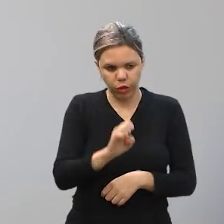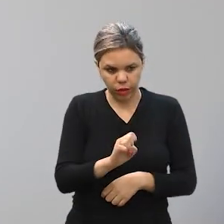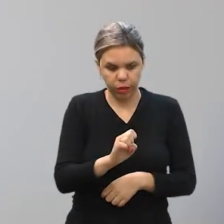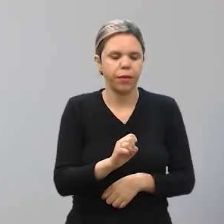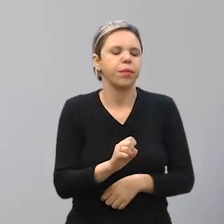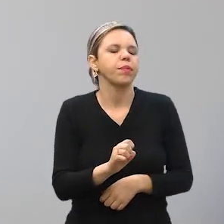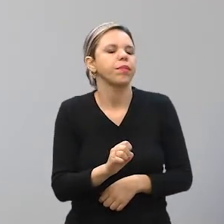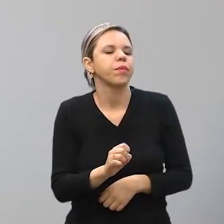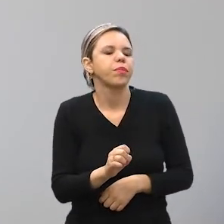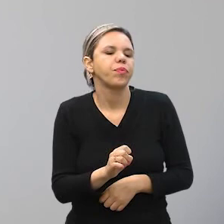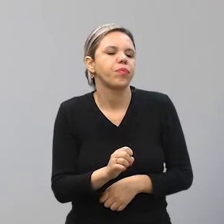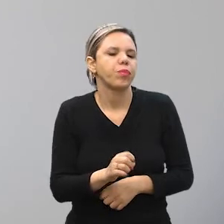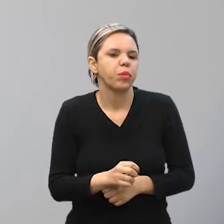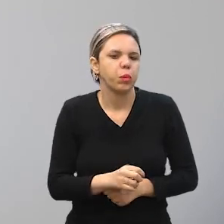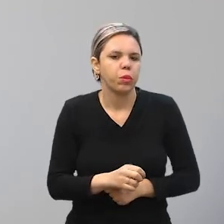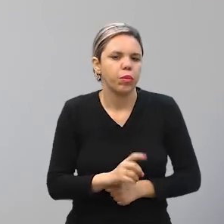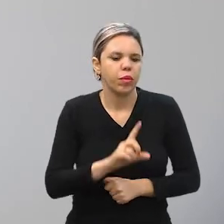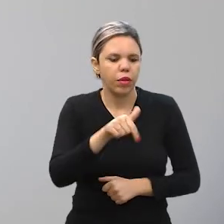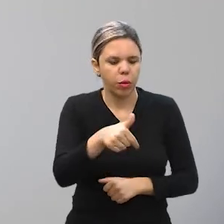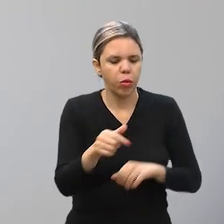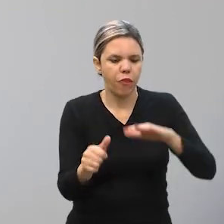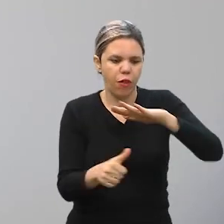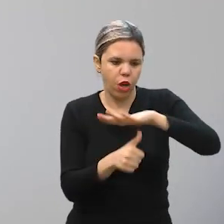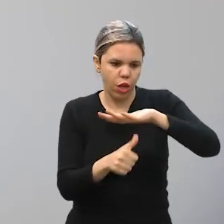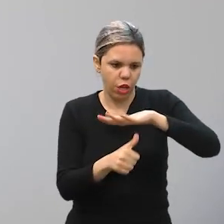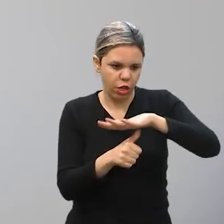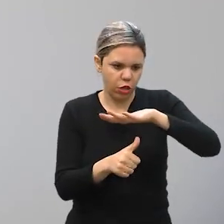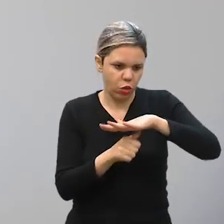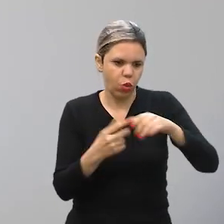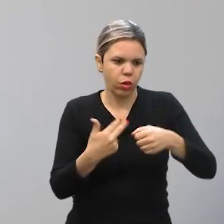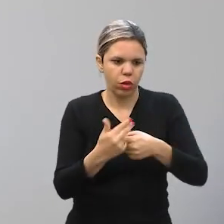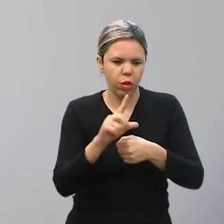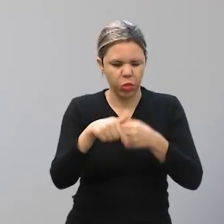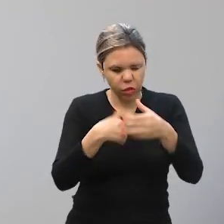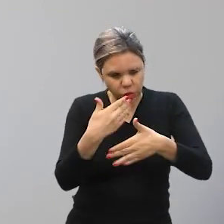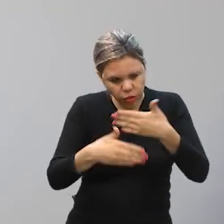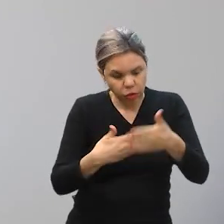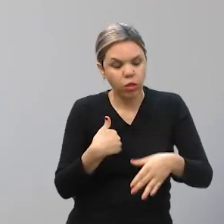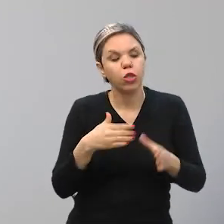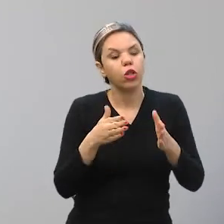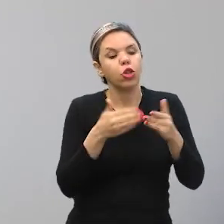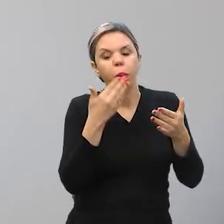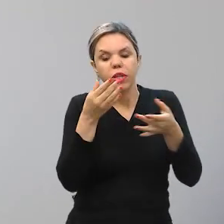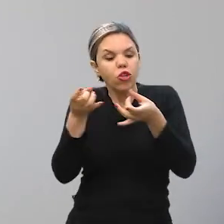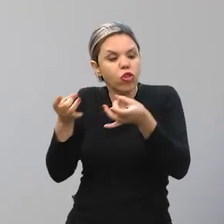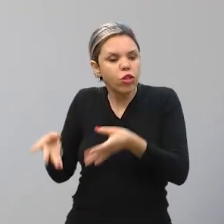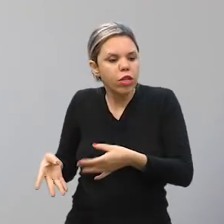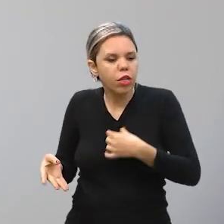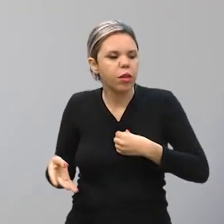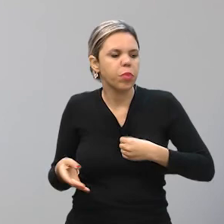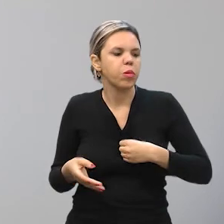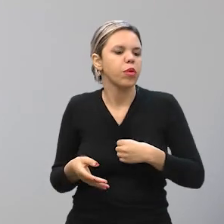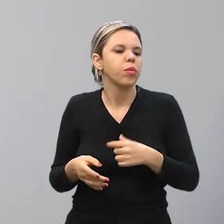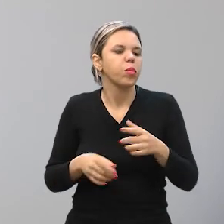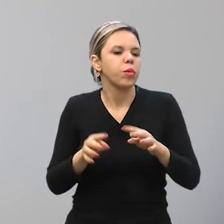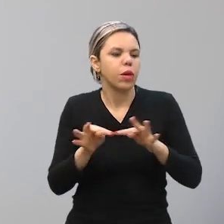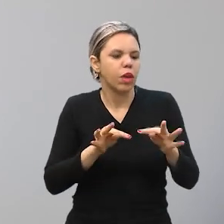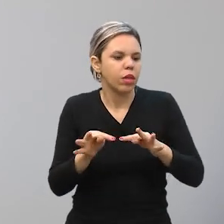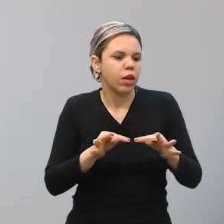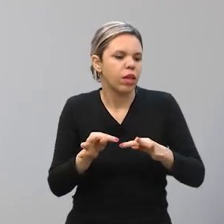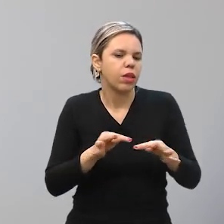Filho. Depois foi reitor da Unicamp. Estou pedindo demissão da enfermaria de